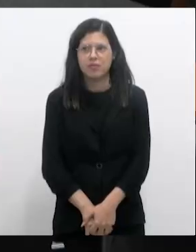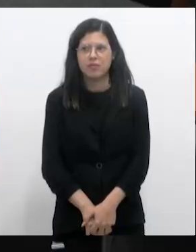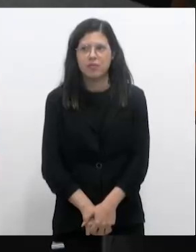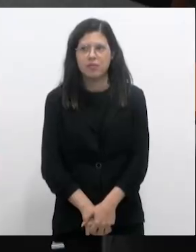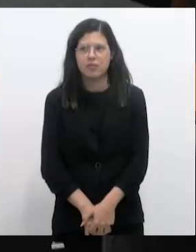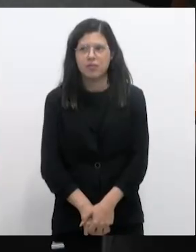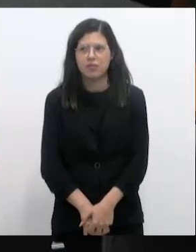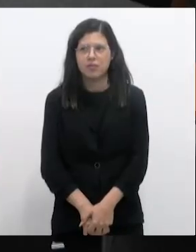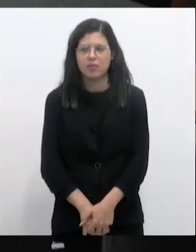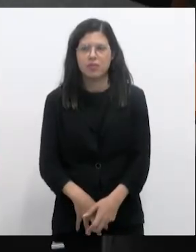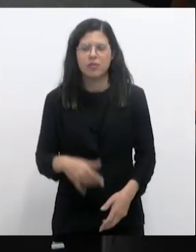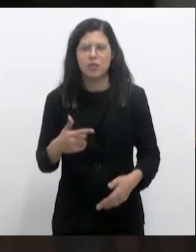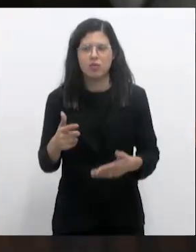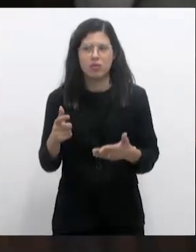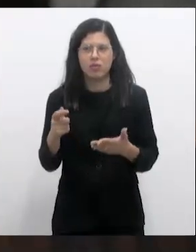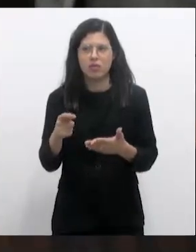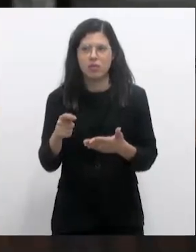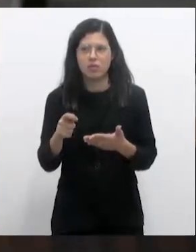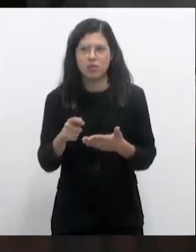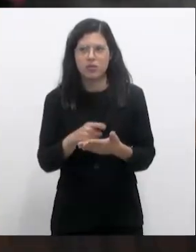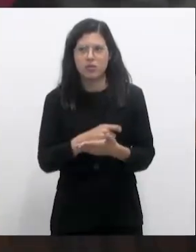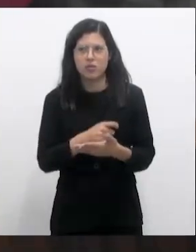Não havendo mais orador inscrito,